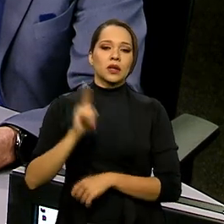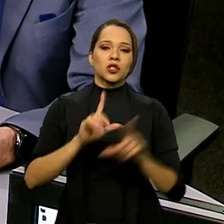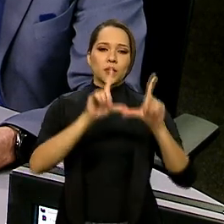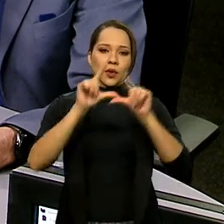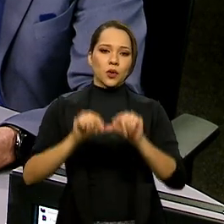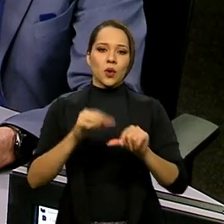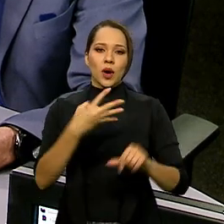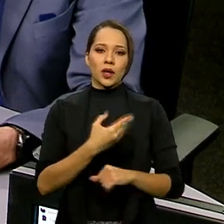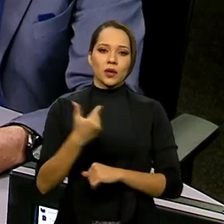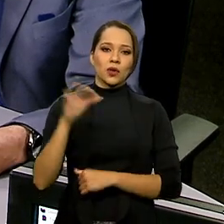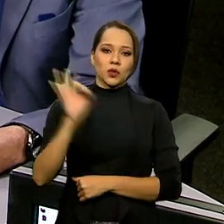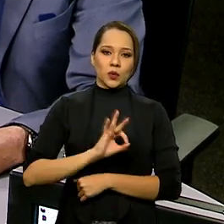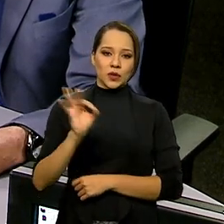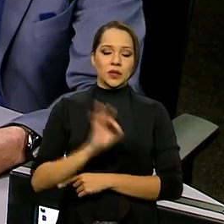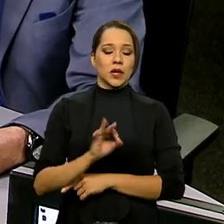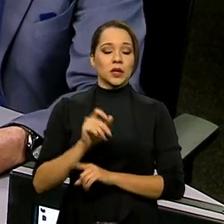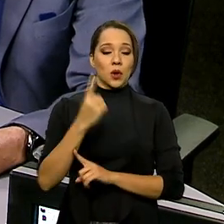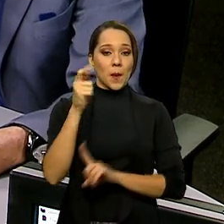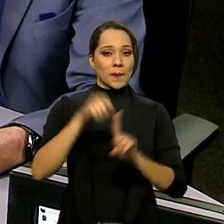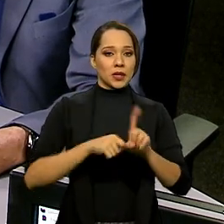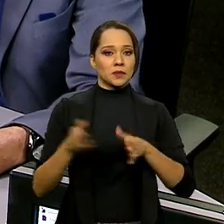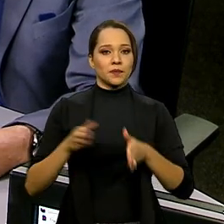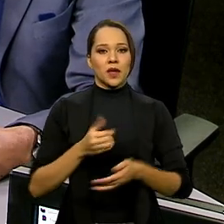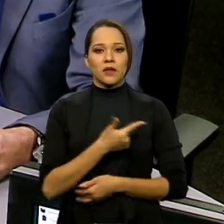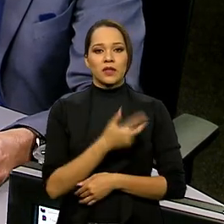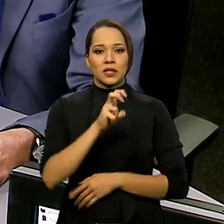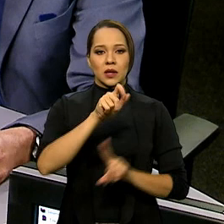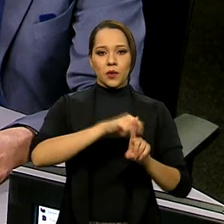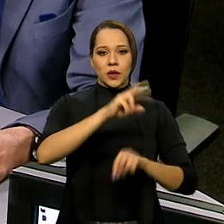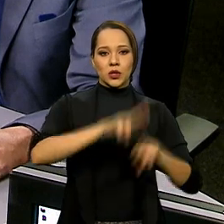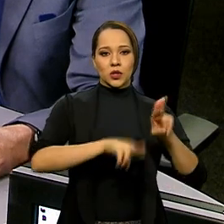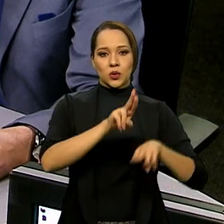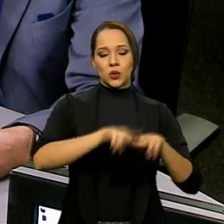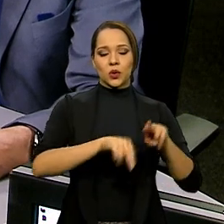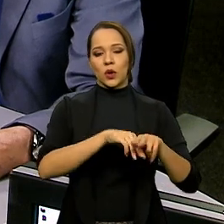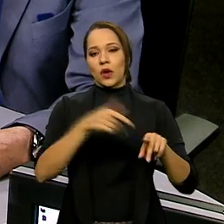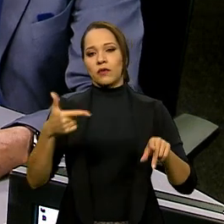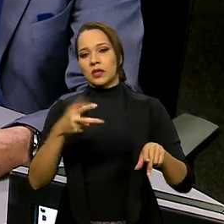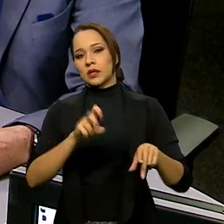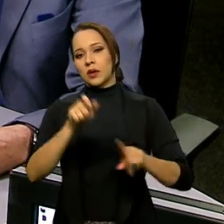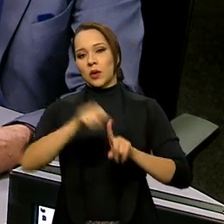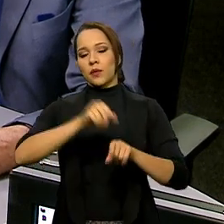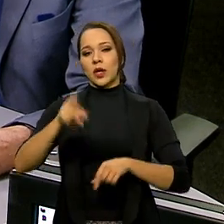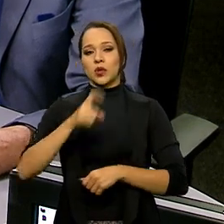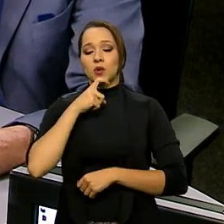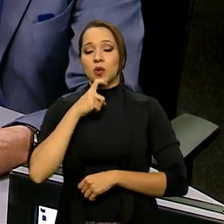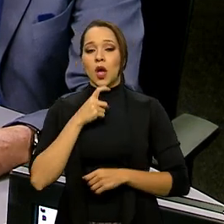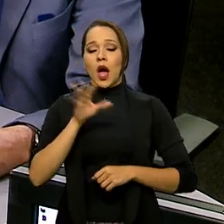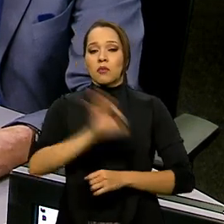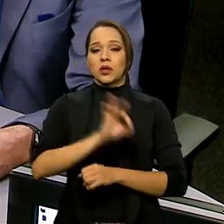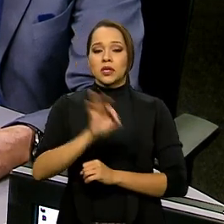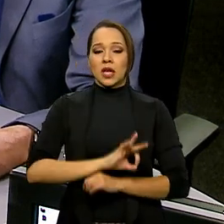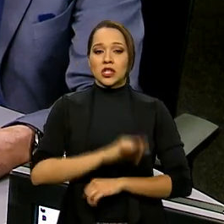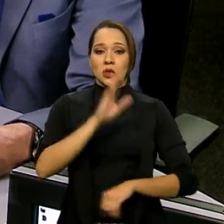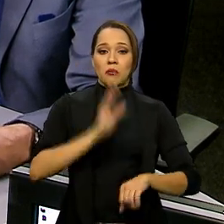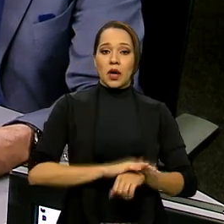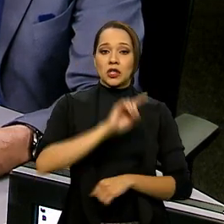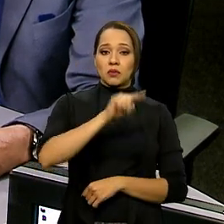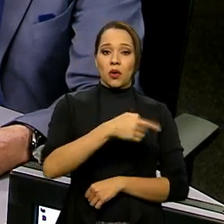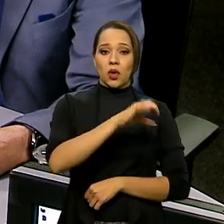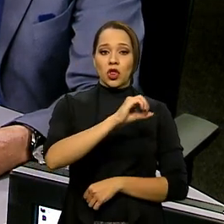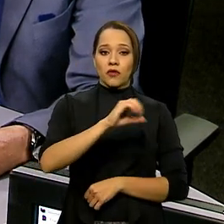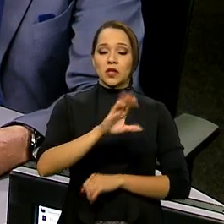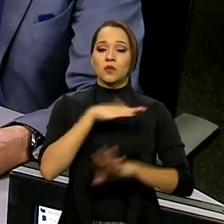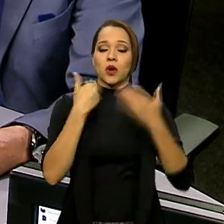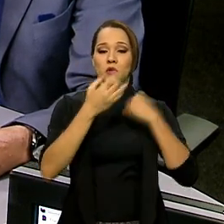caiu 42% em um mês. Entre 25 de junho e 25 de julho, a média móvel passou de mais de